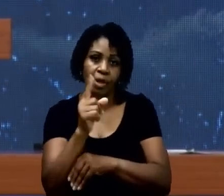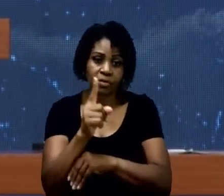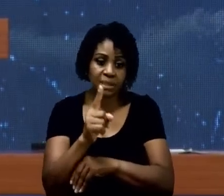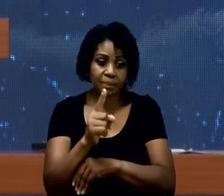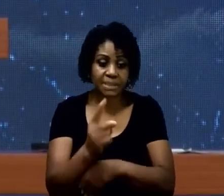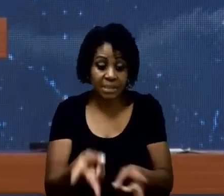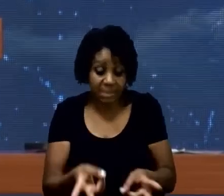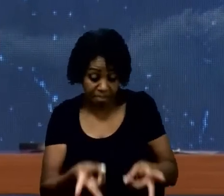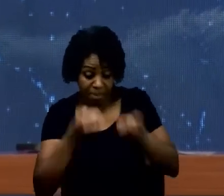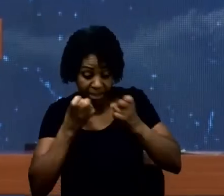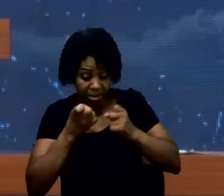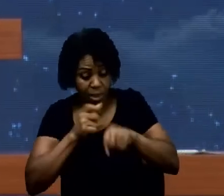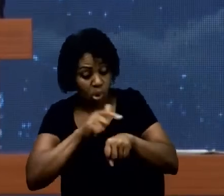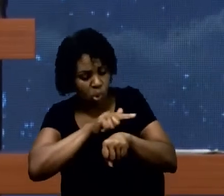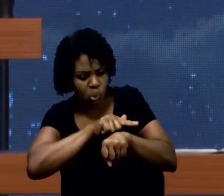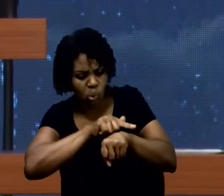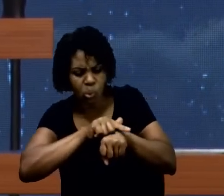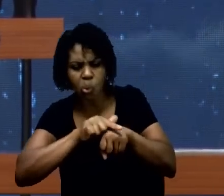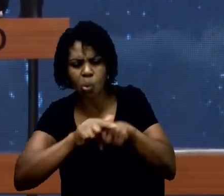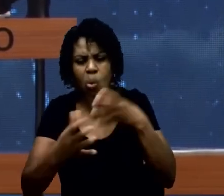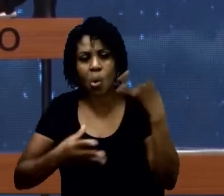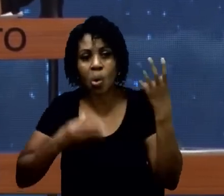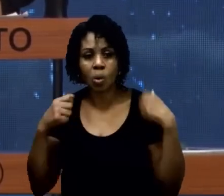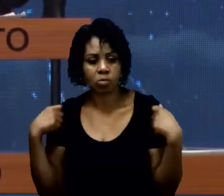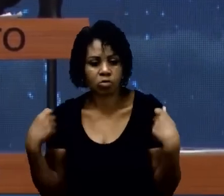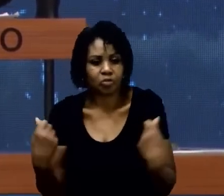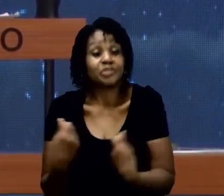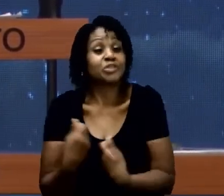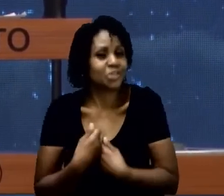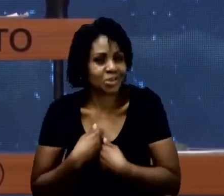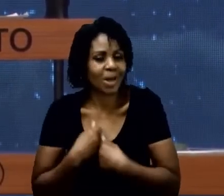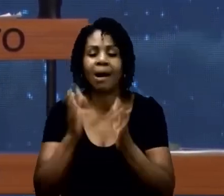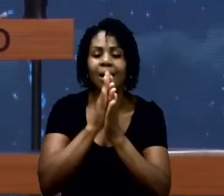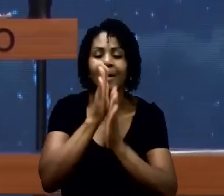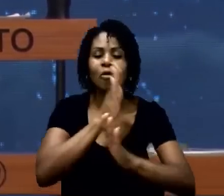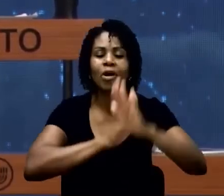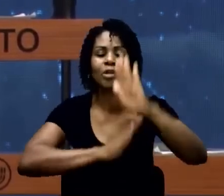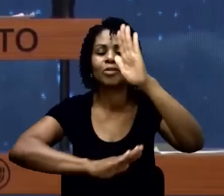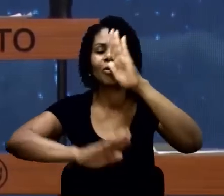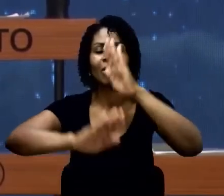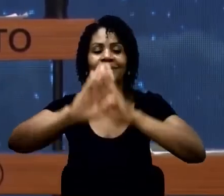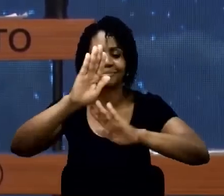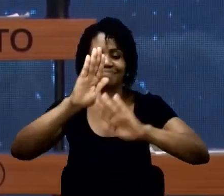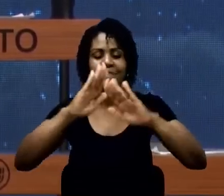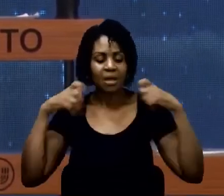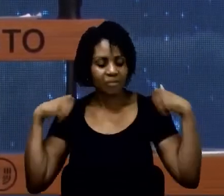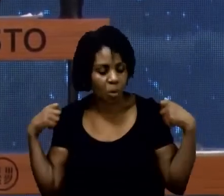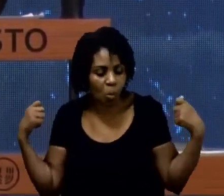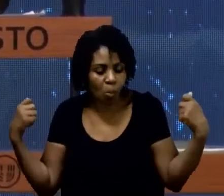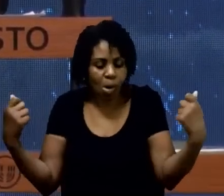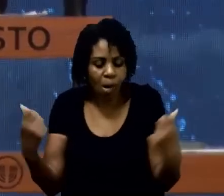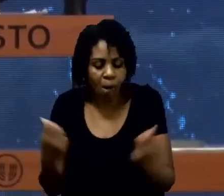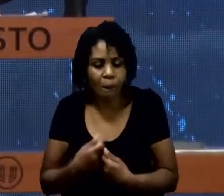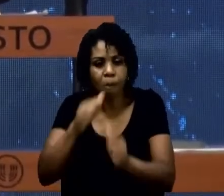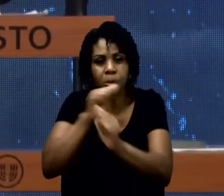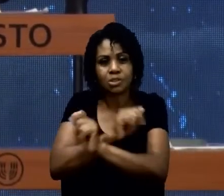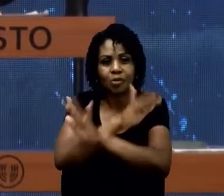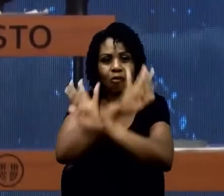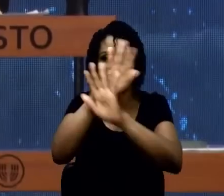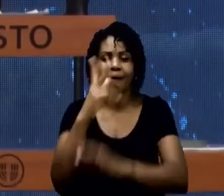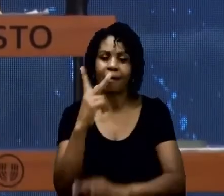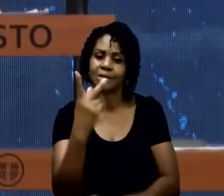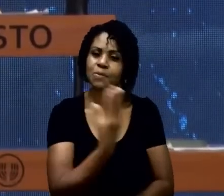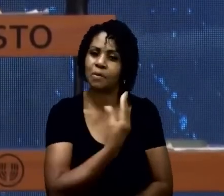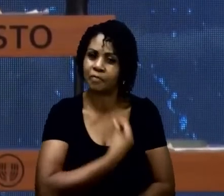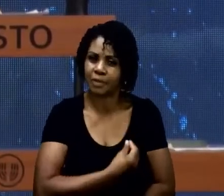vulnerável. Como é que eu fico vestido? Quando eu adoro. Quando você adorou aqui, vem uma roupa de glória sobre a sua vida.